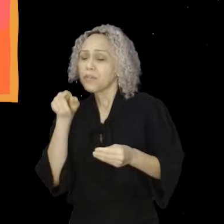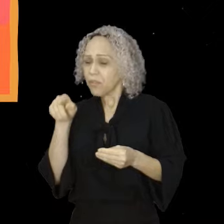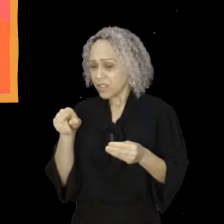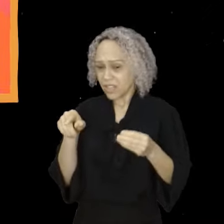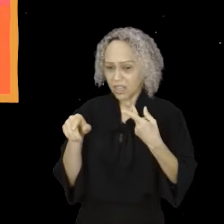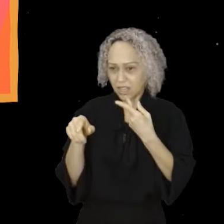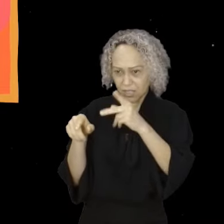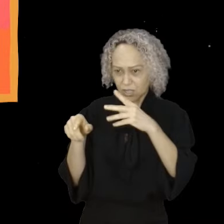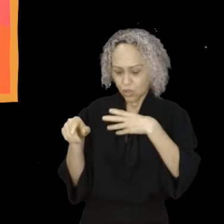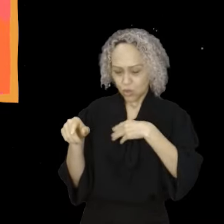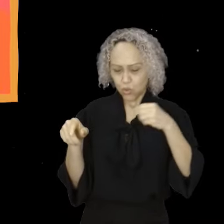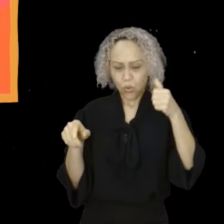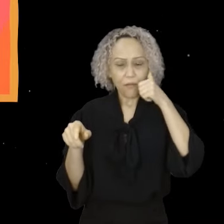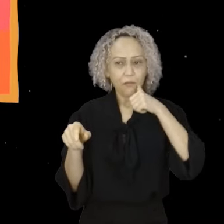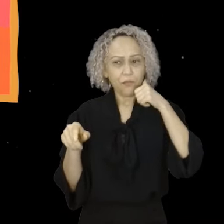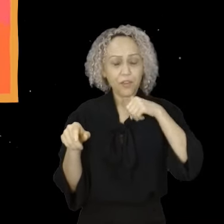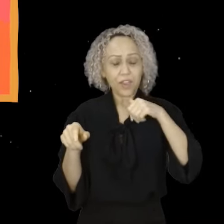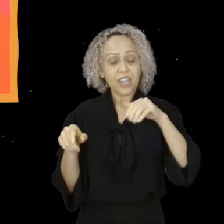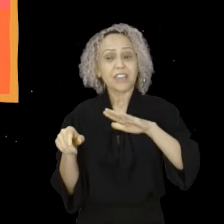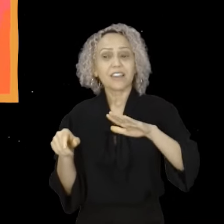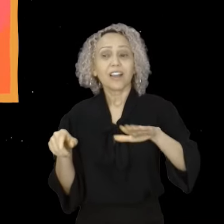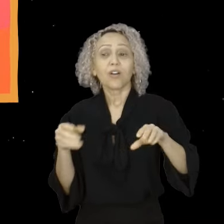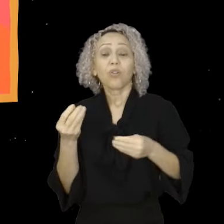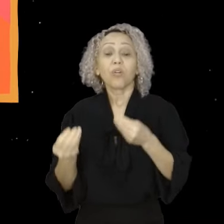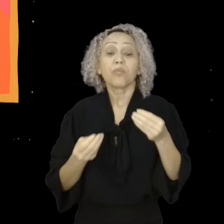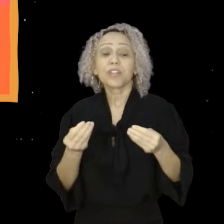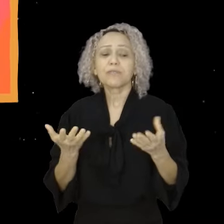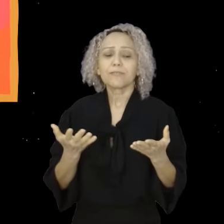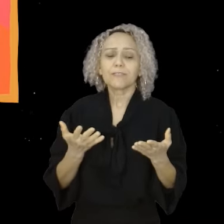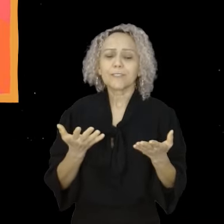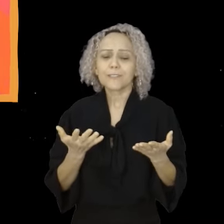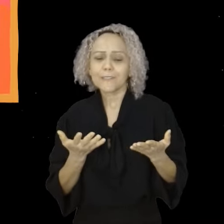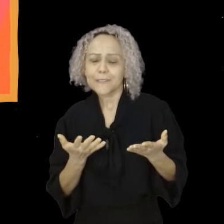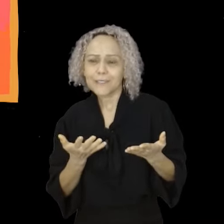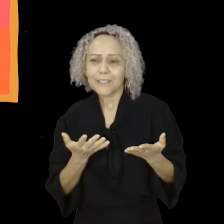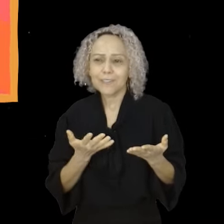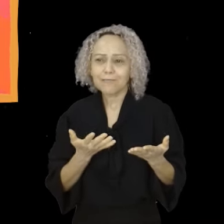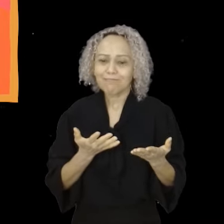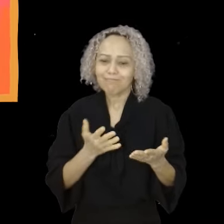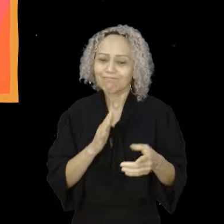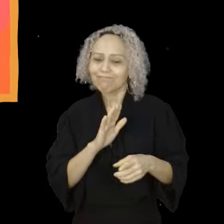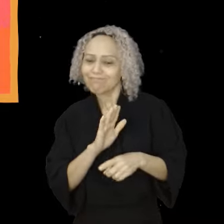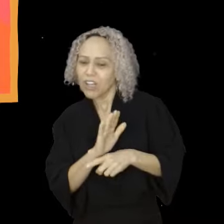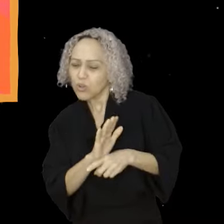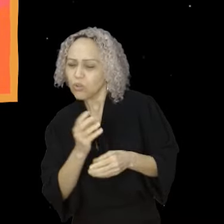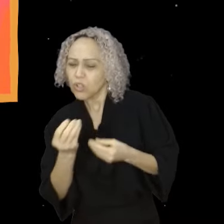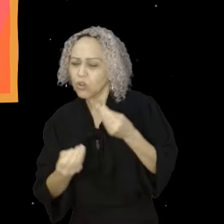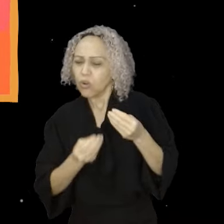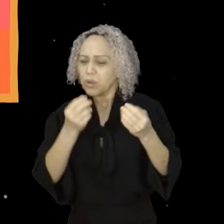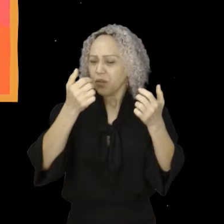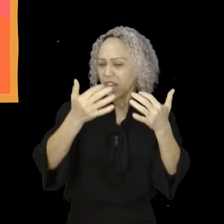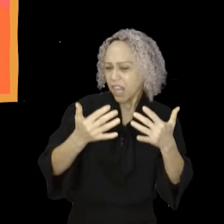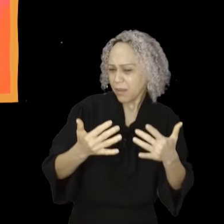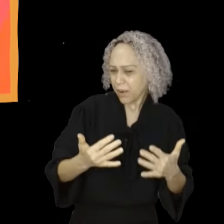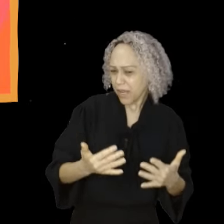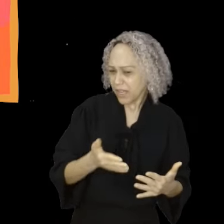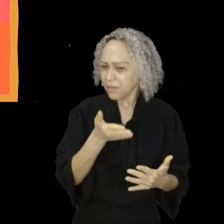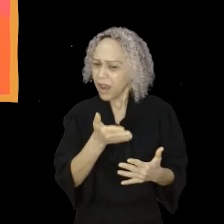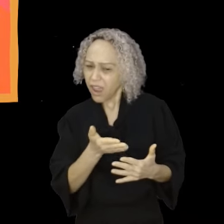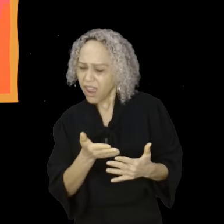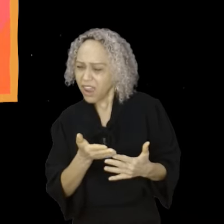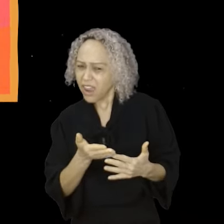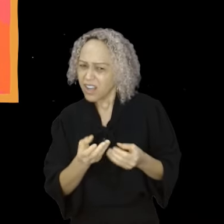Nossa, te confessar que quando eu parei pra pensar assim, será que eu faço as coisas pela Alice? Será que eu explico pra ela? Será que ela tem...